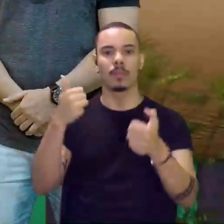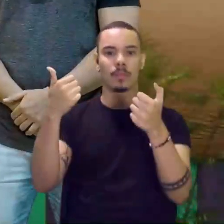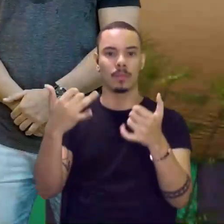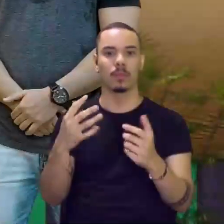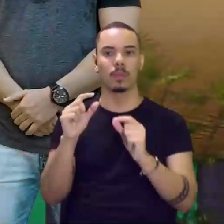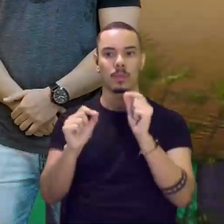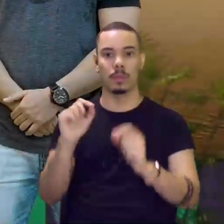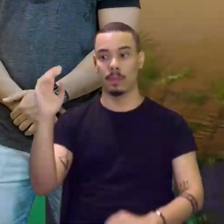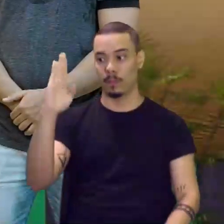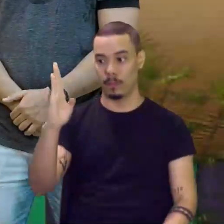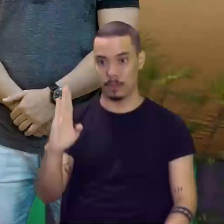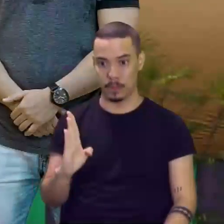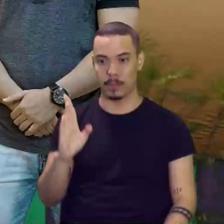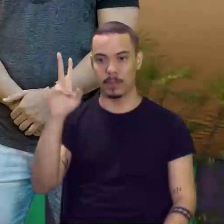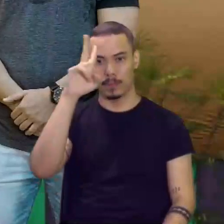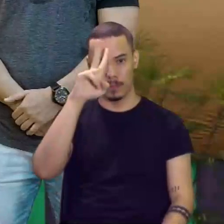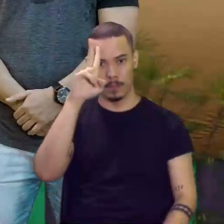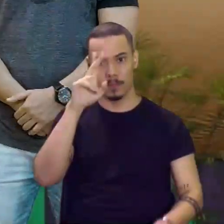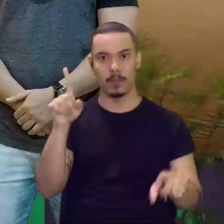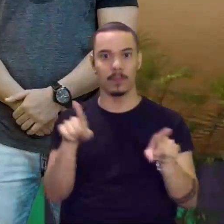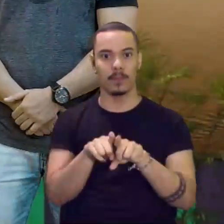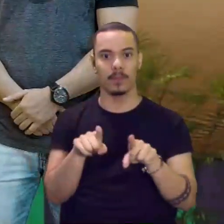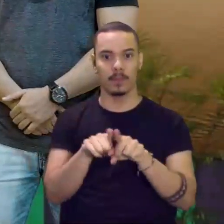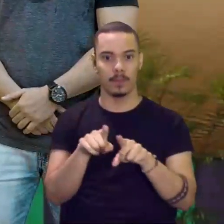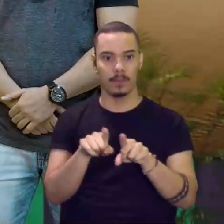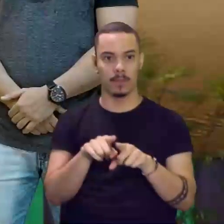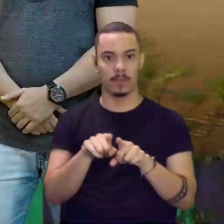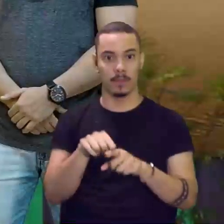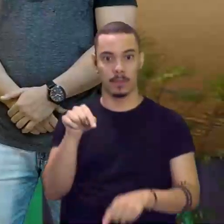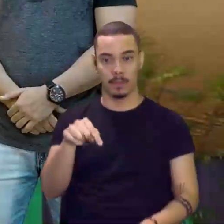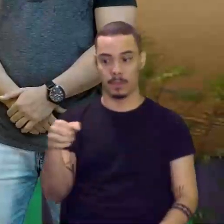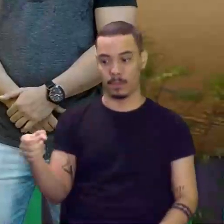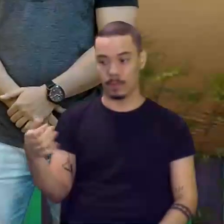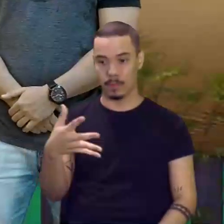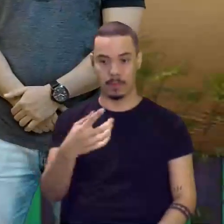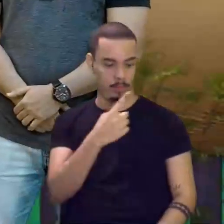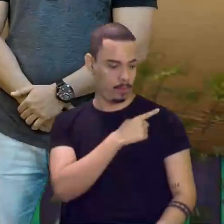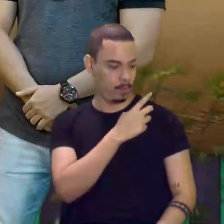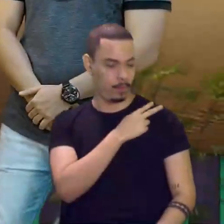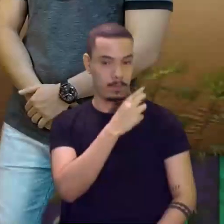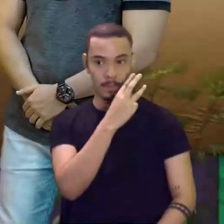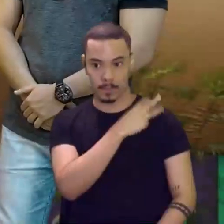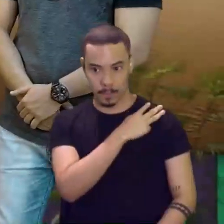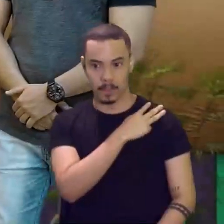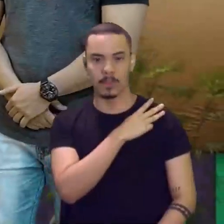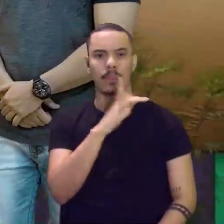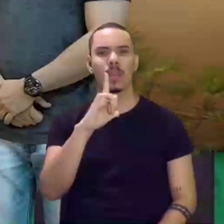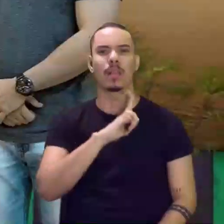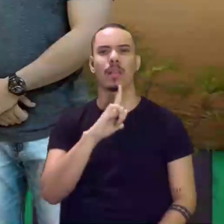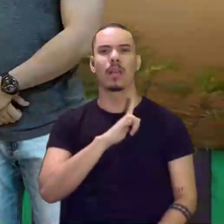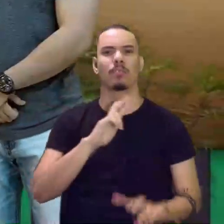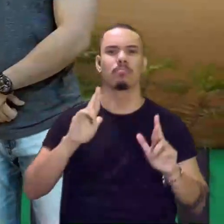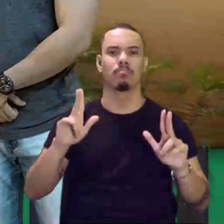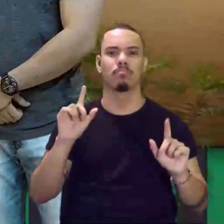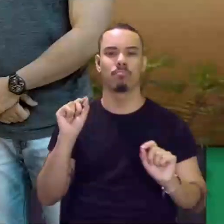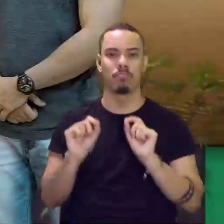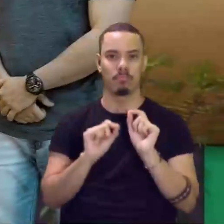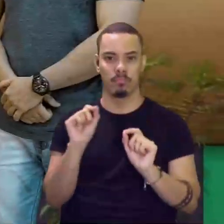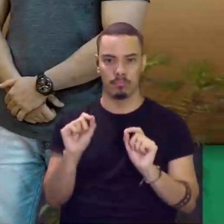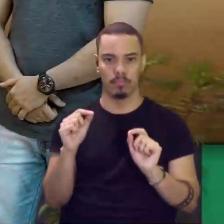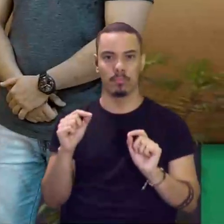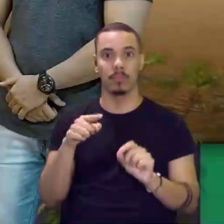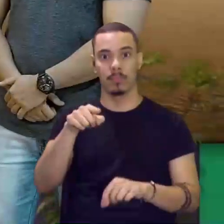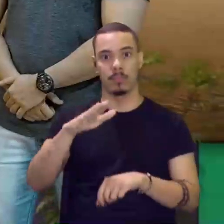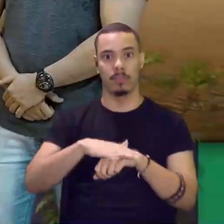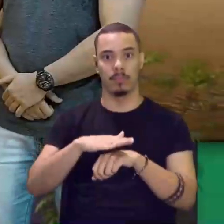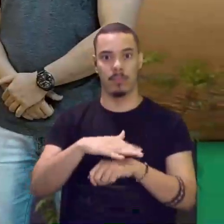do Brasil? E lembrando que nesse novo ensino médio, um grande diferencial quem faz é